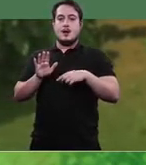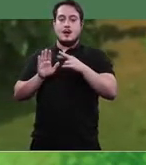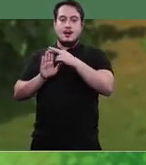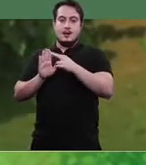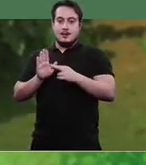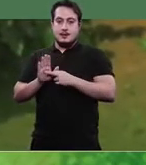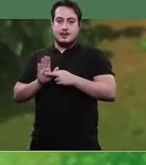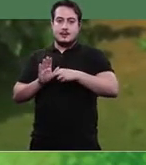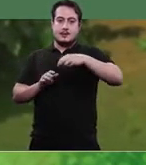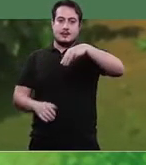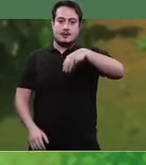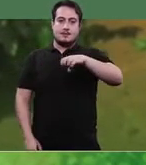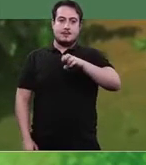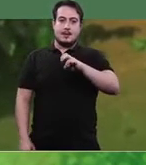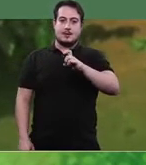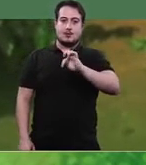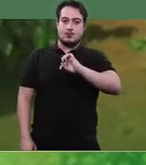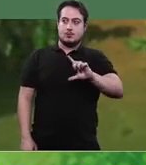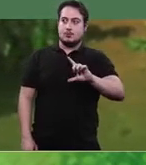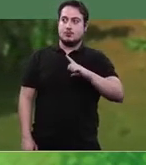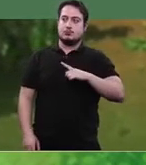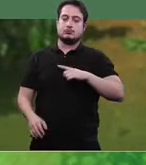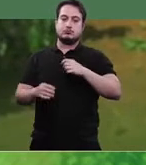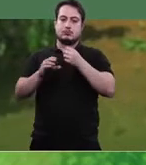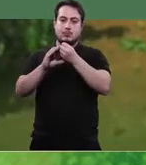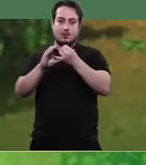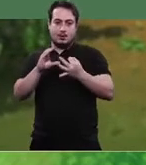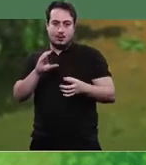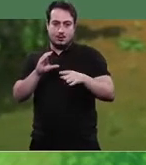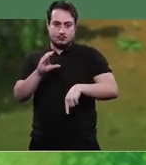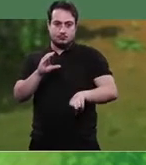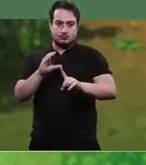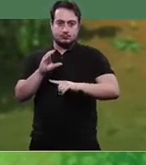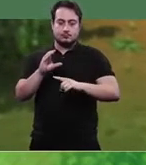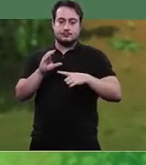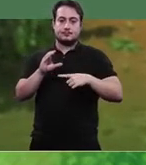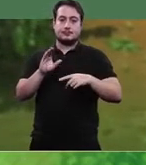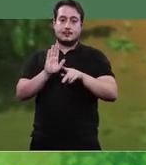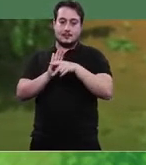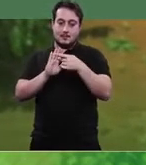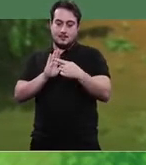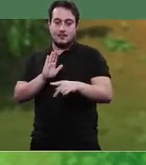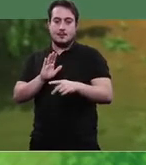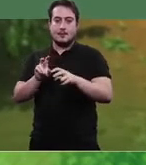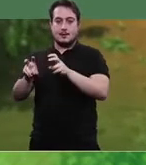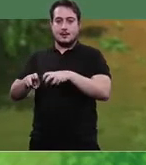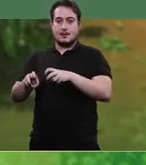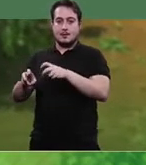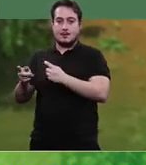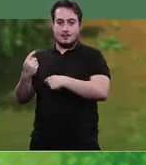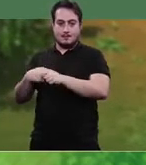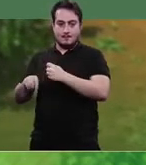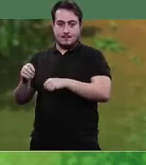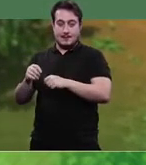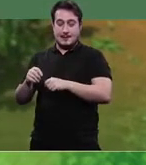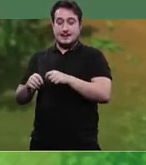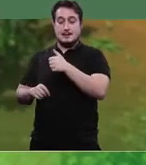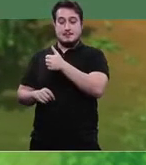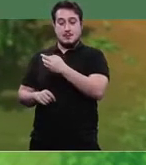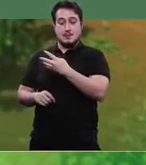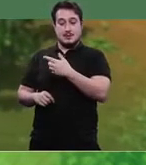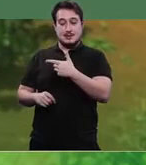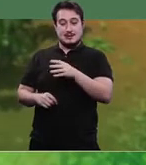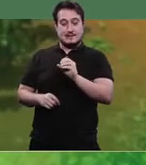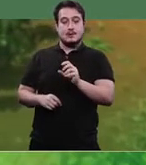NCM. Chegamos a esse conjunto de produtos que pertencem a essa grande categoria do agronegócio. Destes